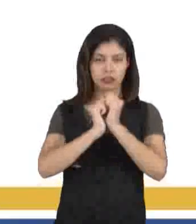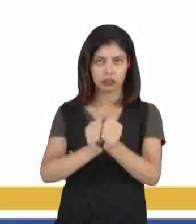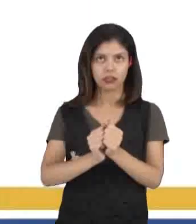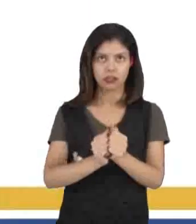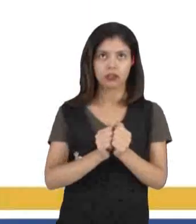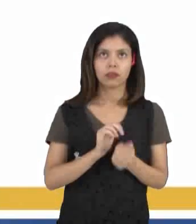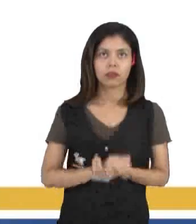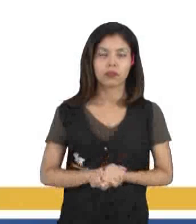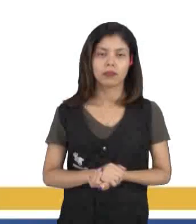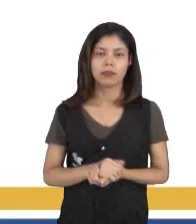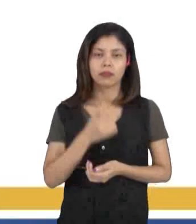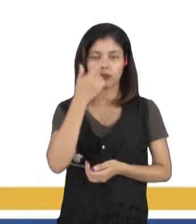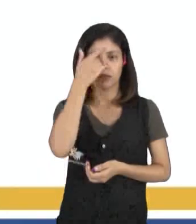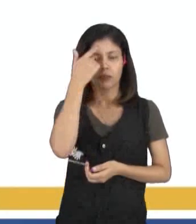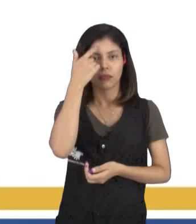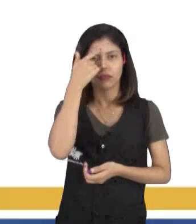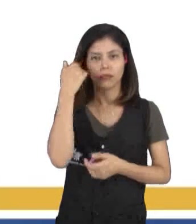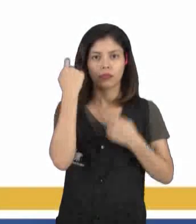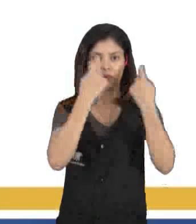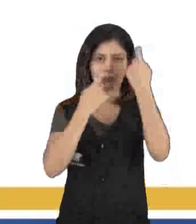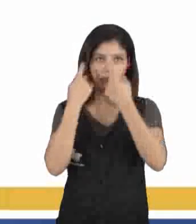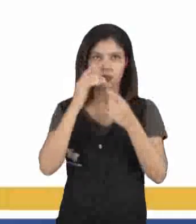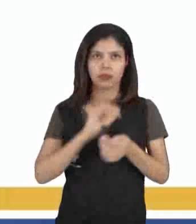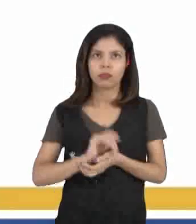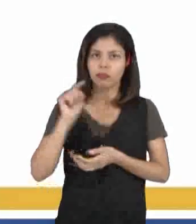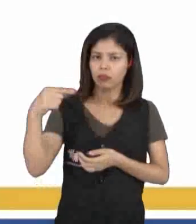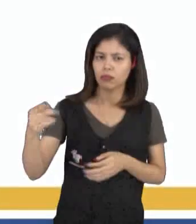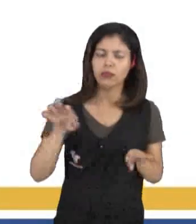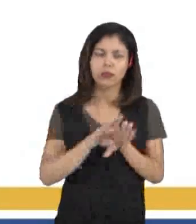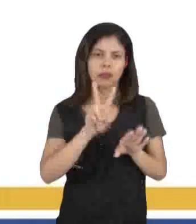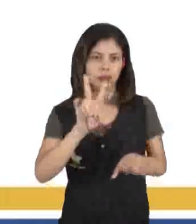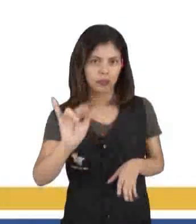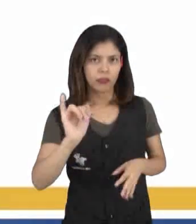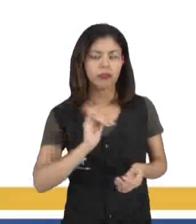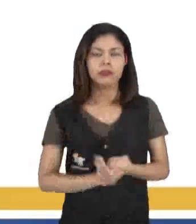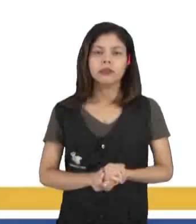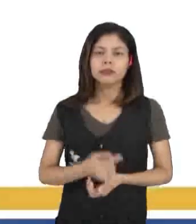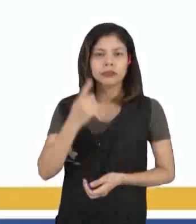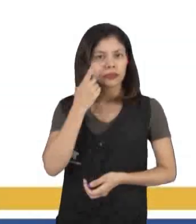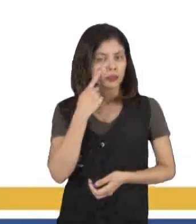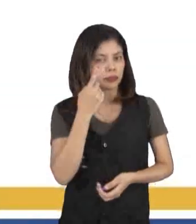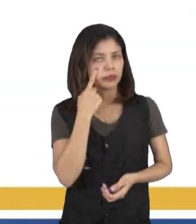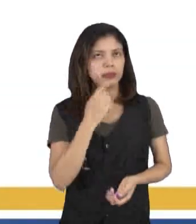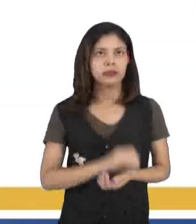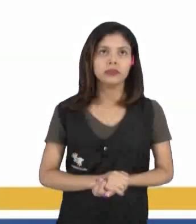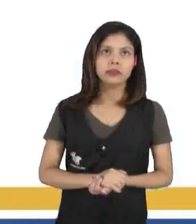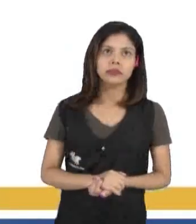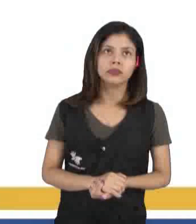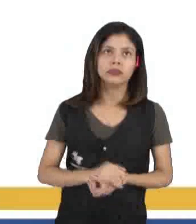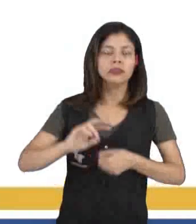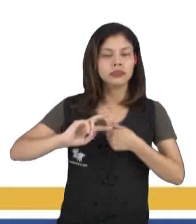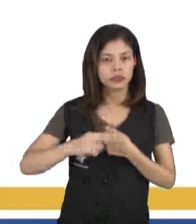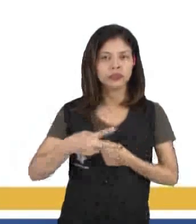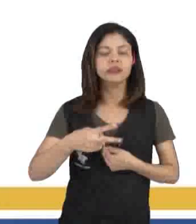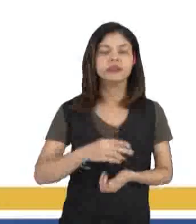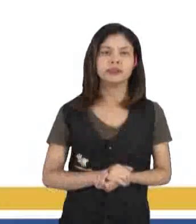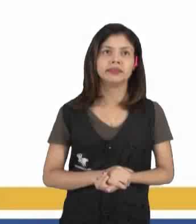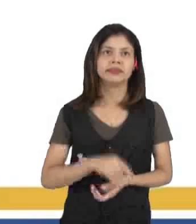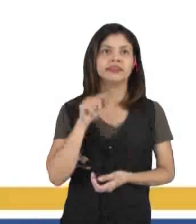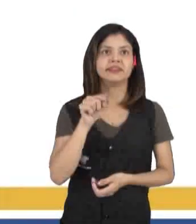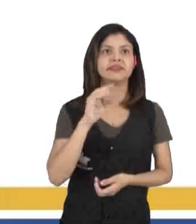juntinho com essas expressões, e logo você já vai pressupor que é uma consecutiva, tá? E